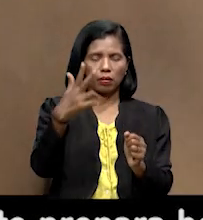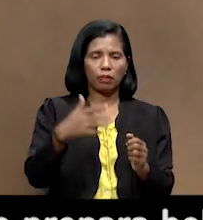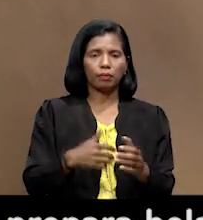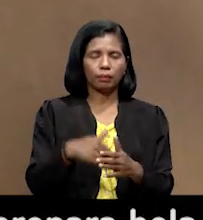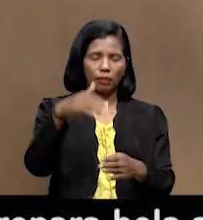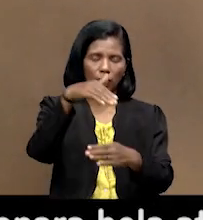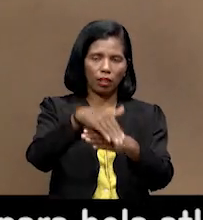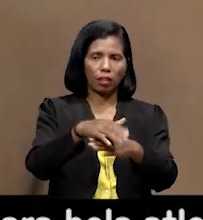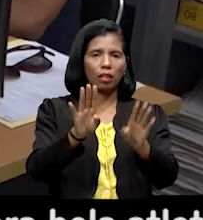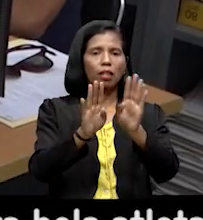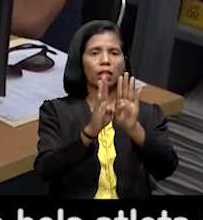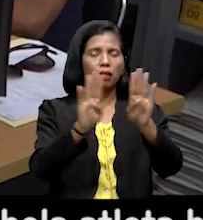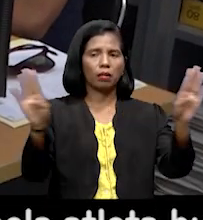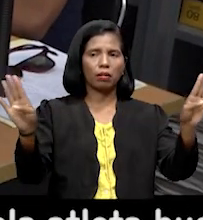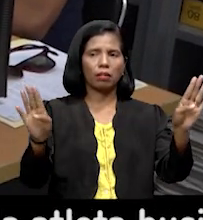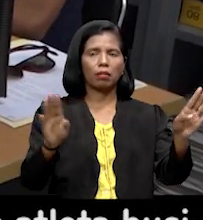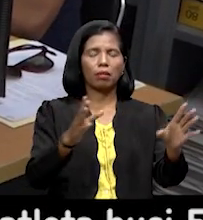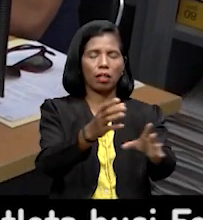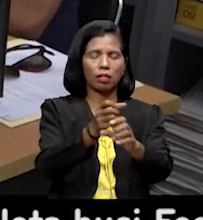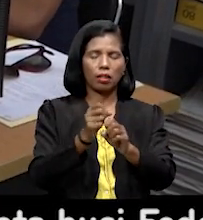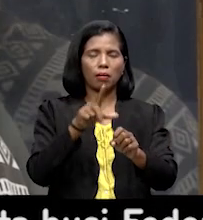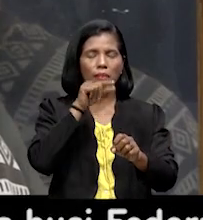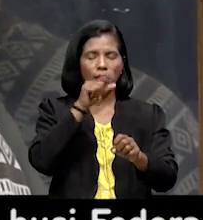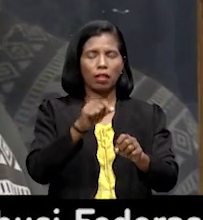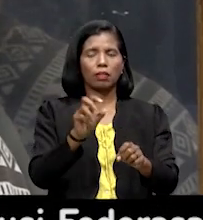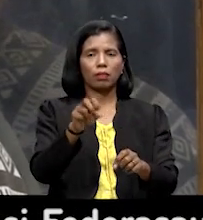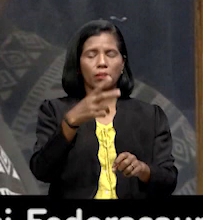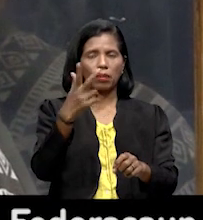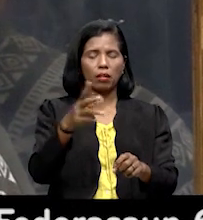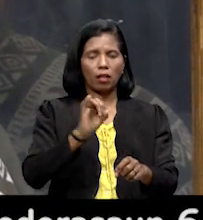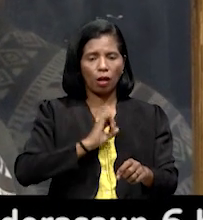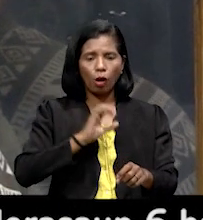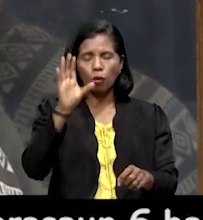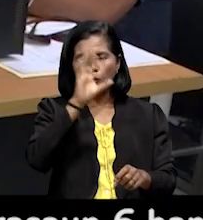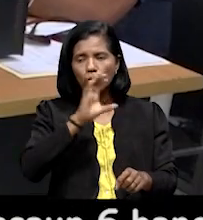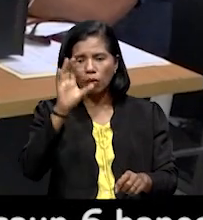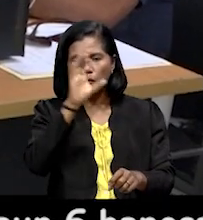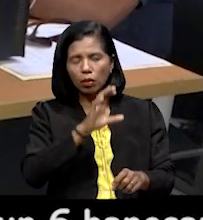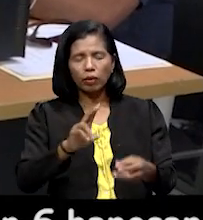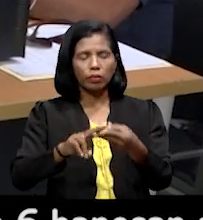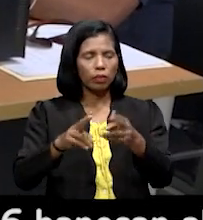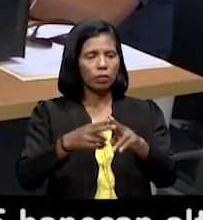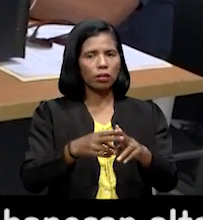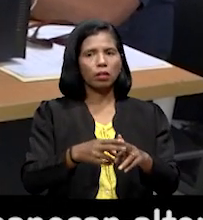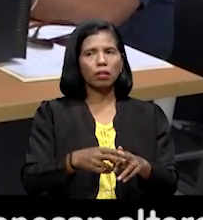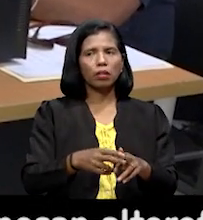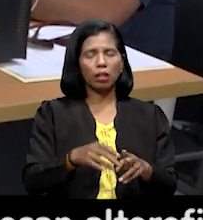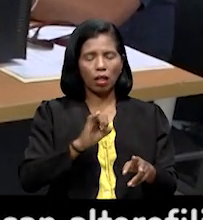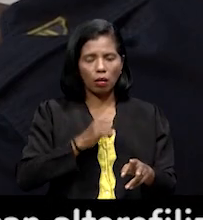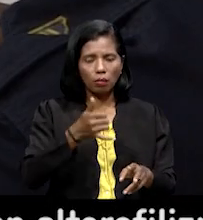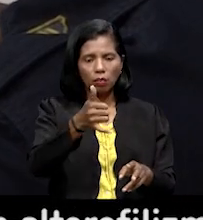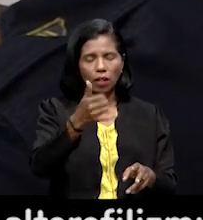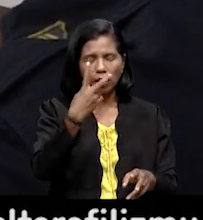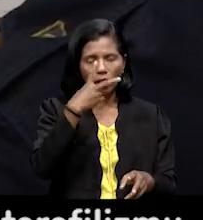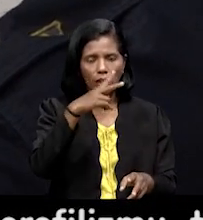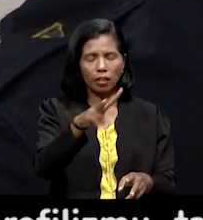anti hoto, umanem sebulu anti hoto, masai manu sandusintulu hoto keres. Depois, hau buka ti bijun serlai hoto, hau bakes mercado. Altura na baixa vai marcado, há o retângulo das colegas na